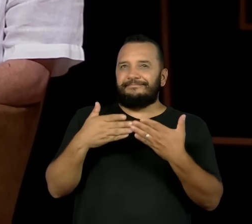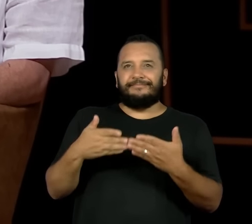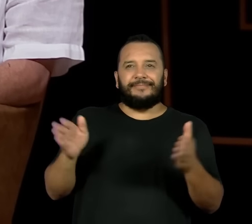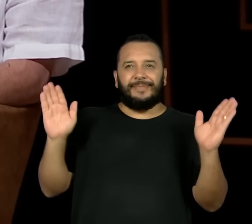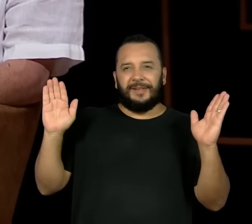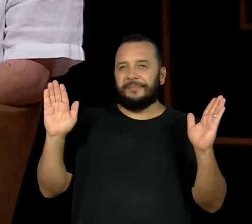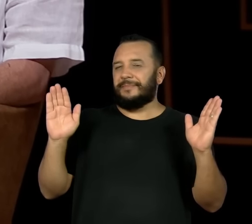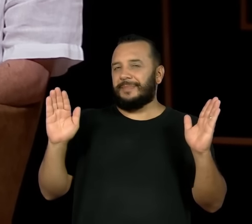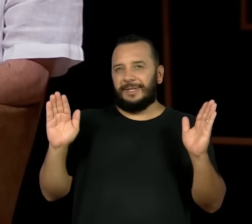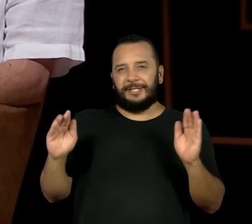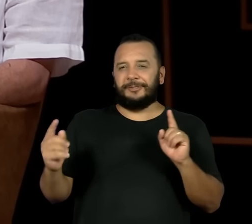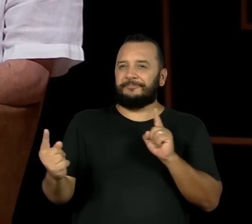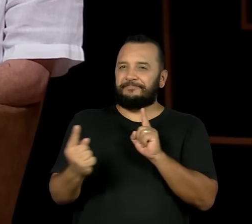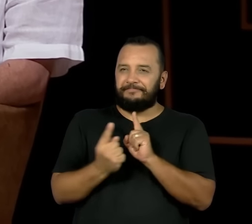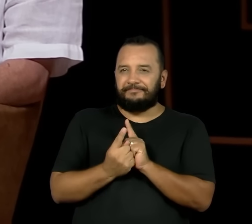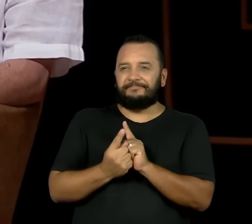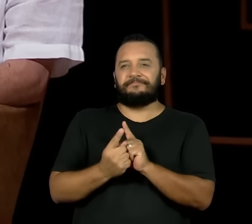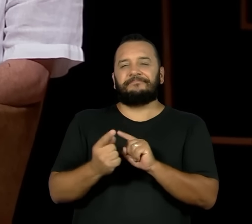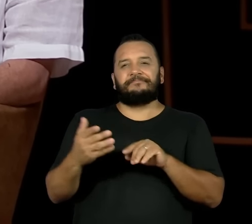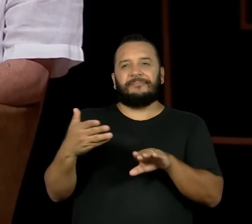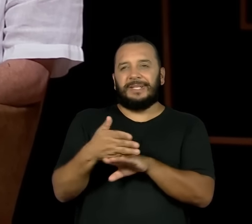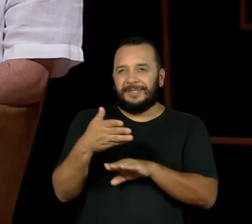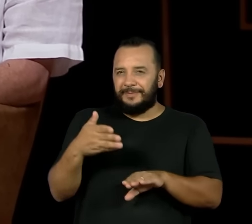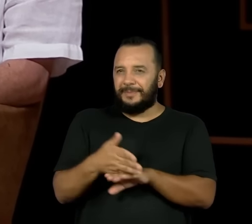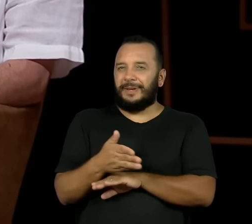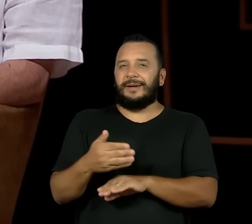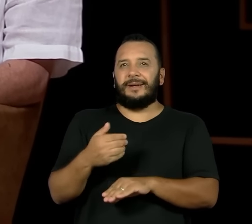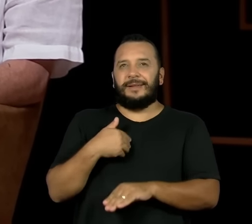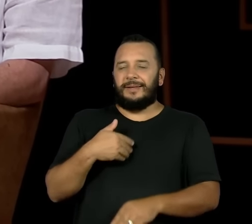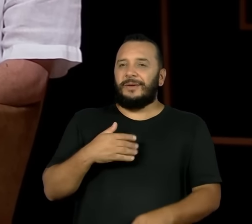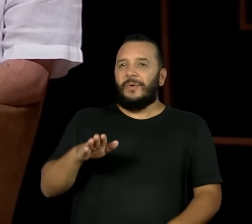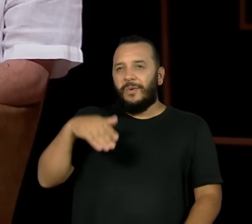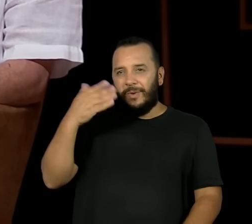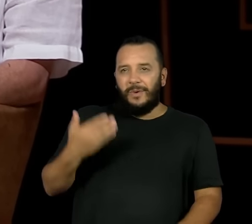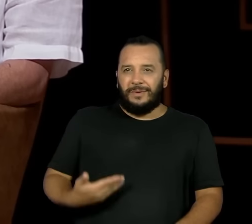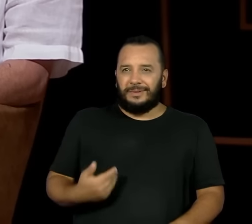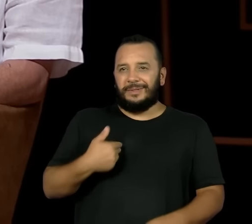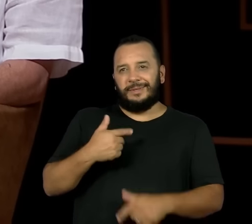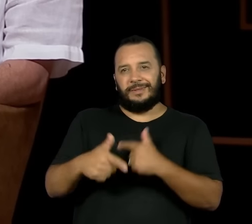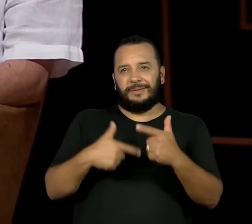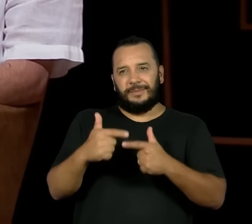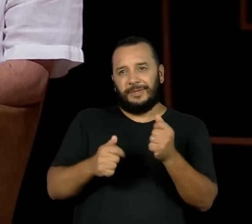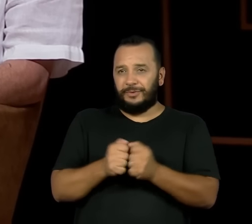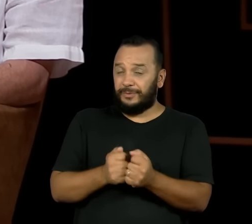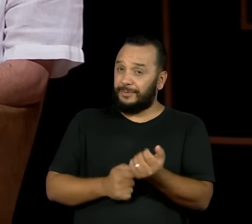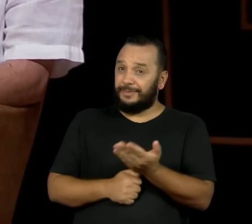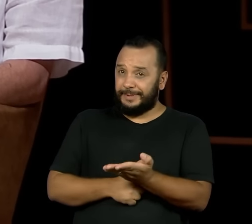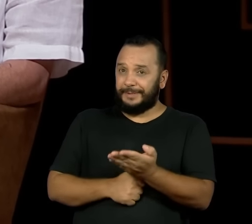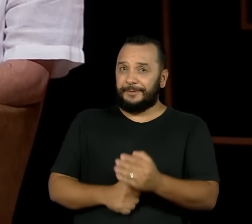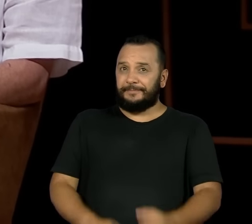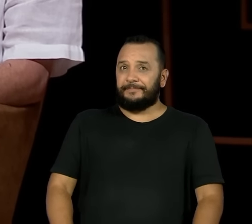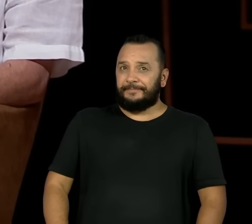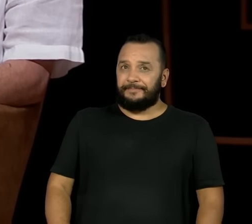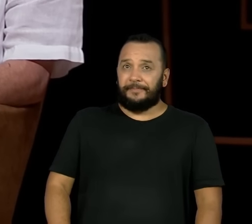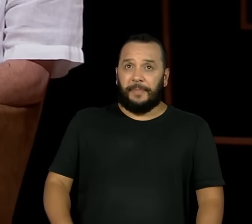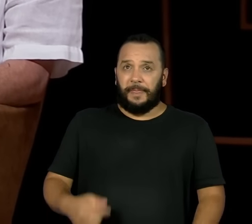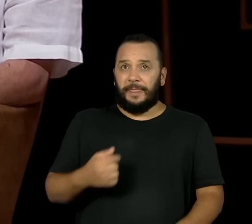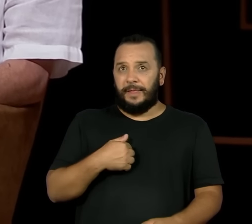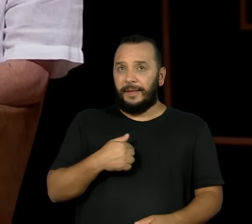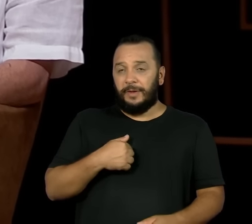em fazer E participar então eu tive essa honra também de trabalhar com ela eh na minha